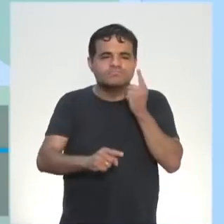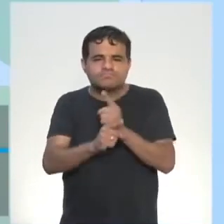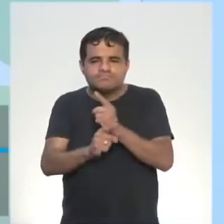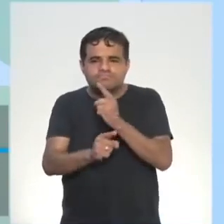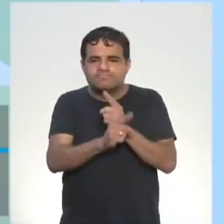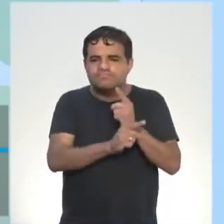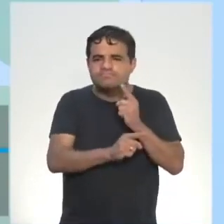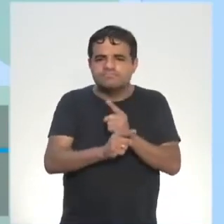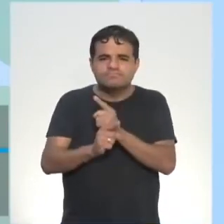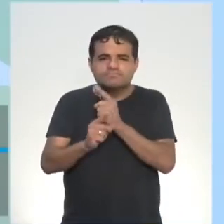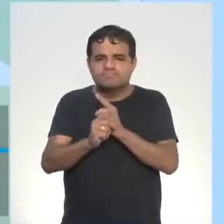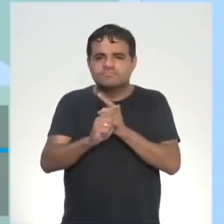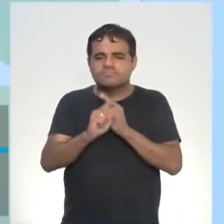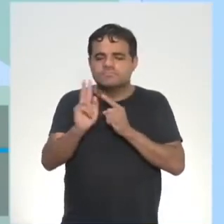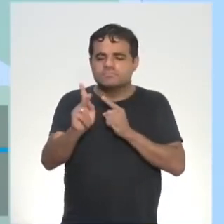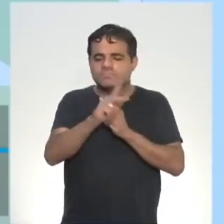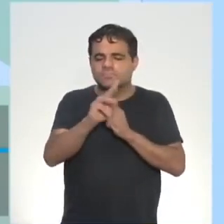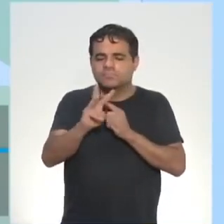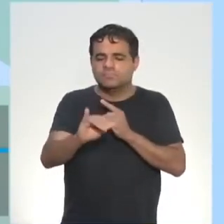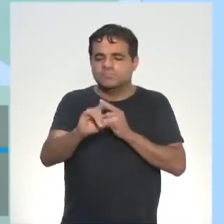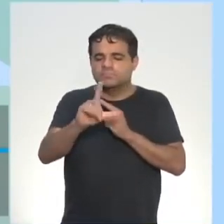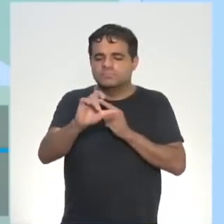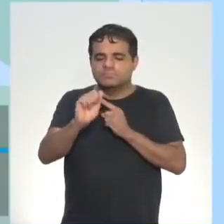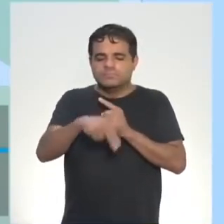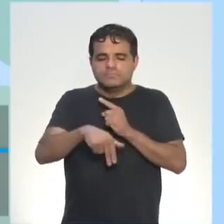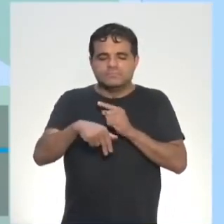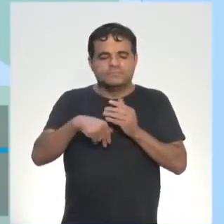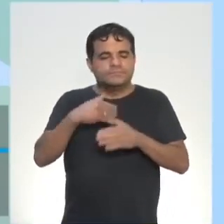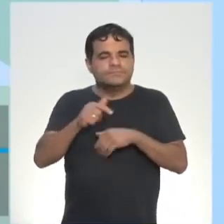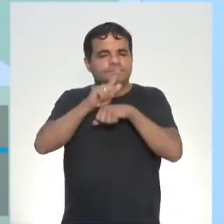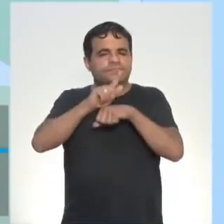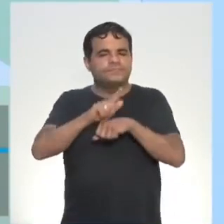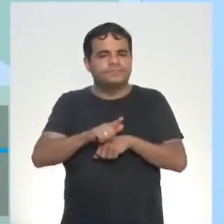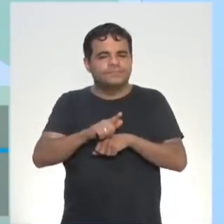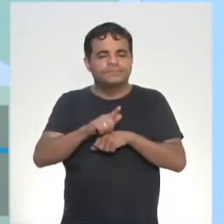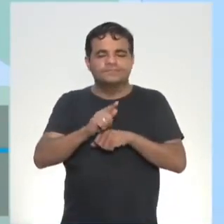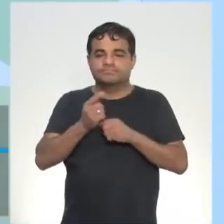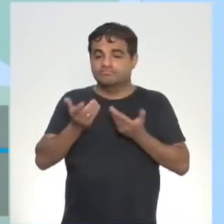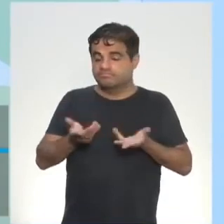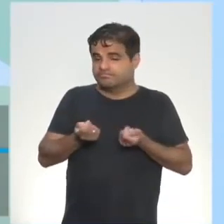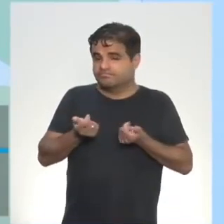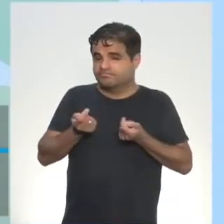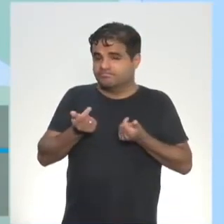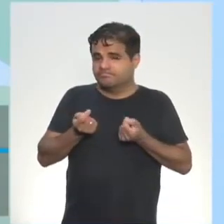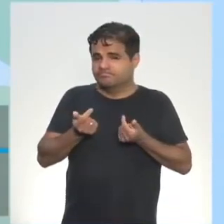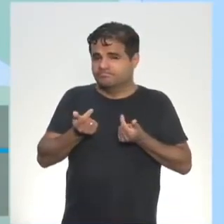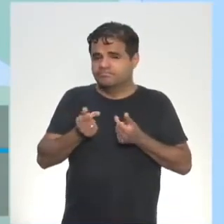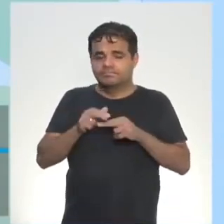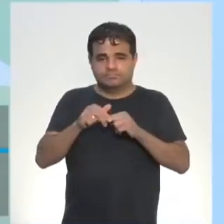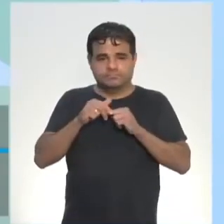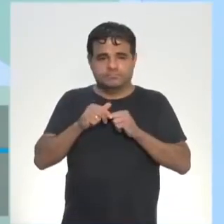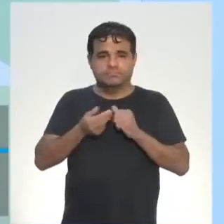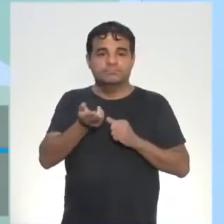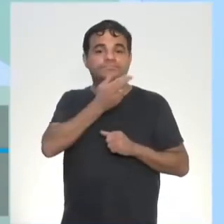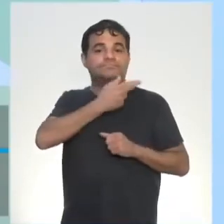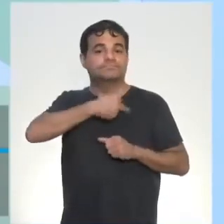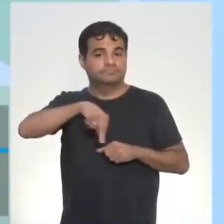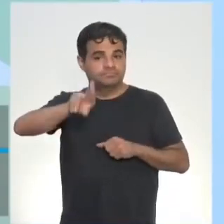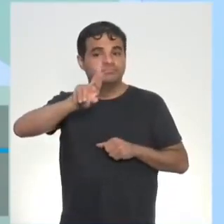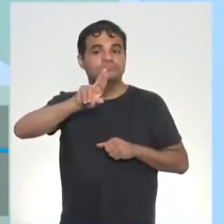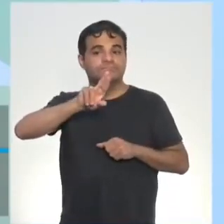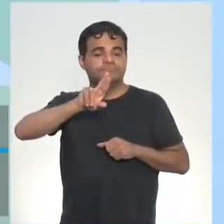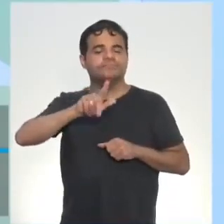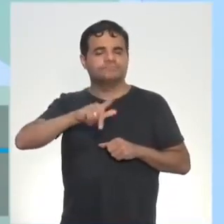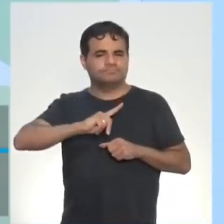aqui falando, né? Concordo. Aí a questão dos assuntos, a questão pouca por conta da religiosidade, a